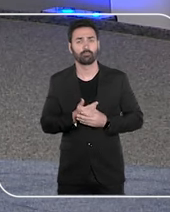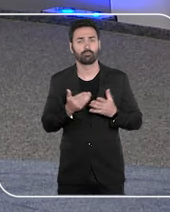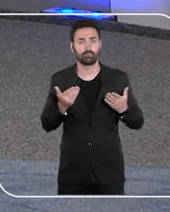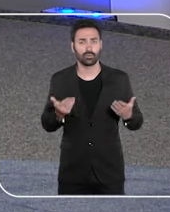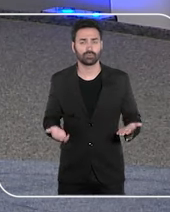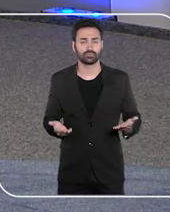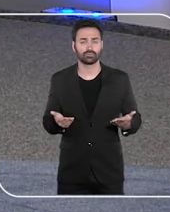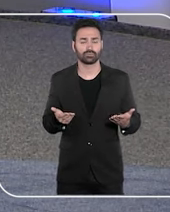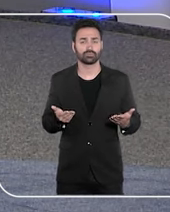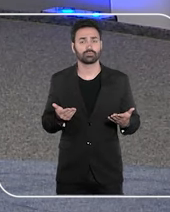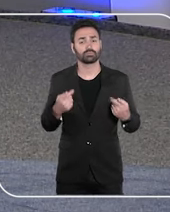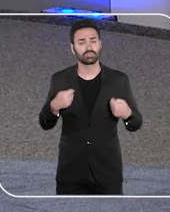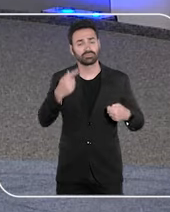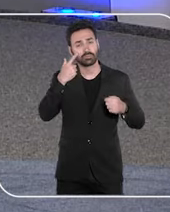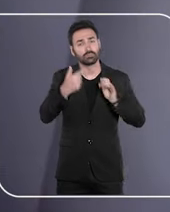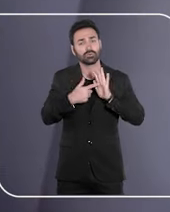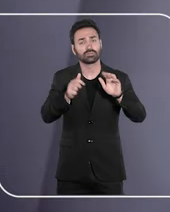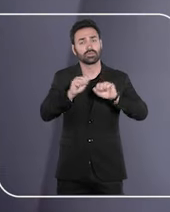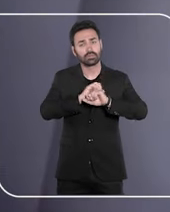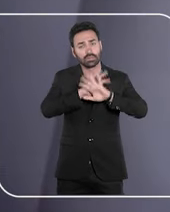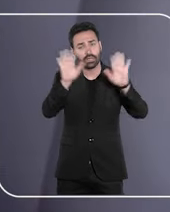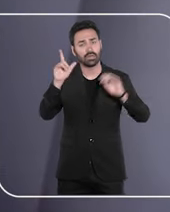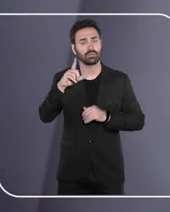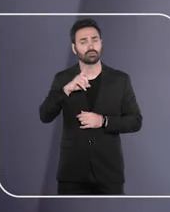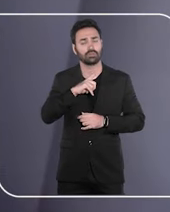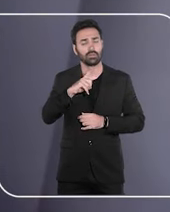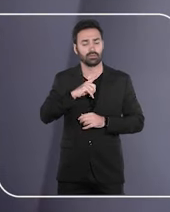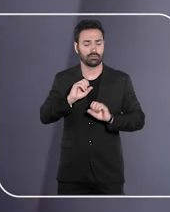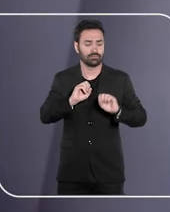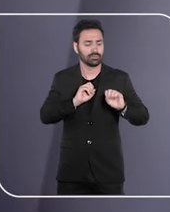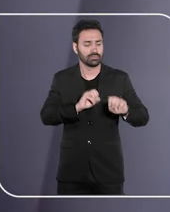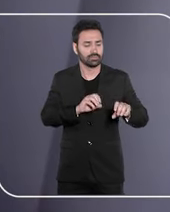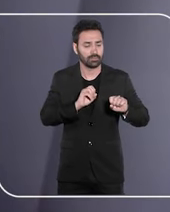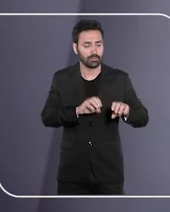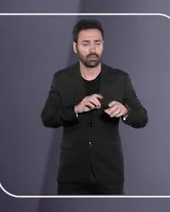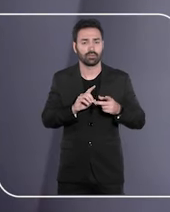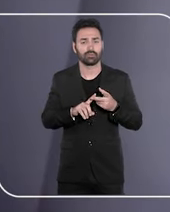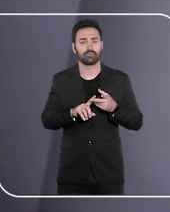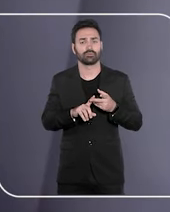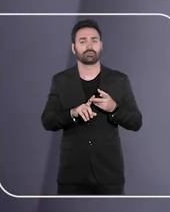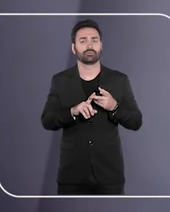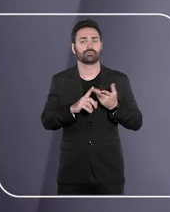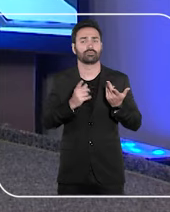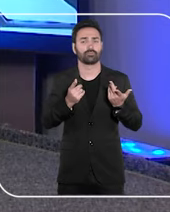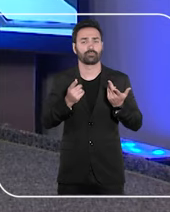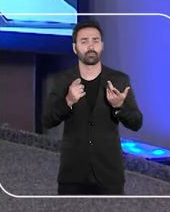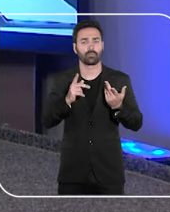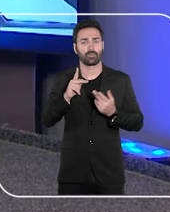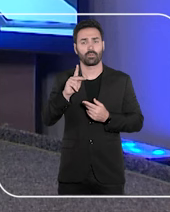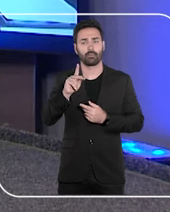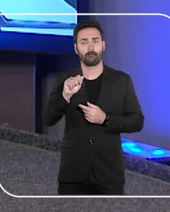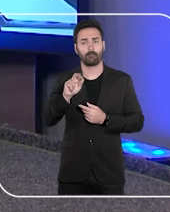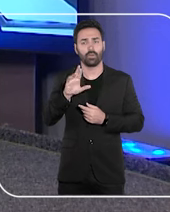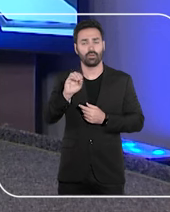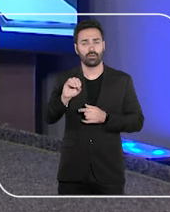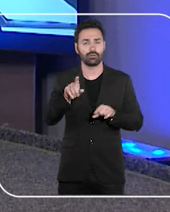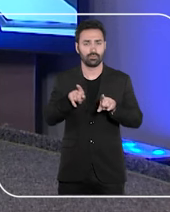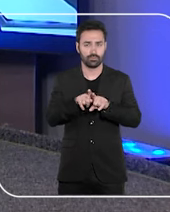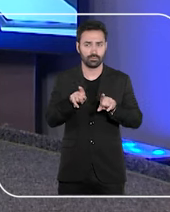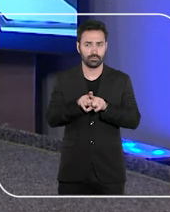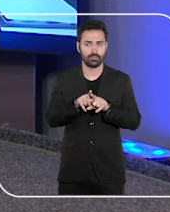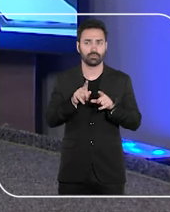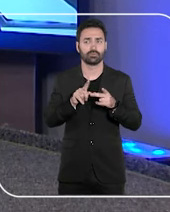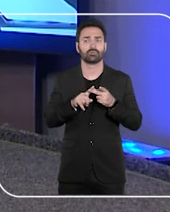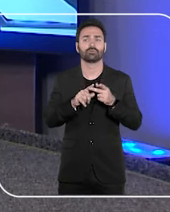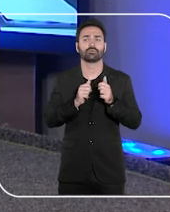posição, esse ensinamento, essa semente de Paulo de Tarso Vieira San Severino está sendo seguida com